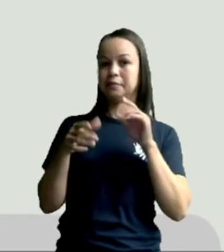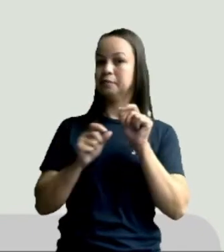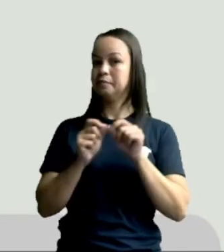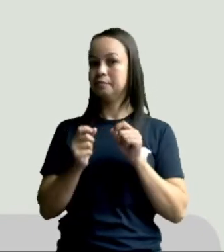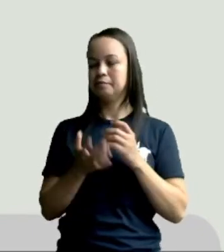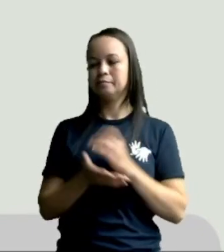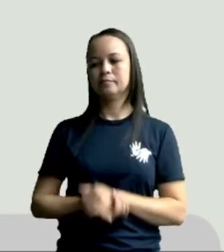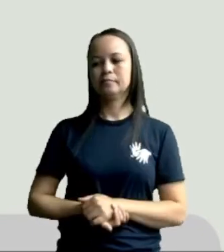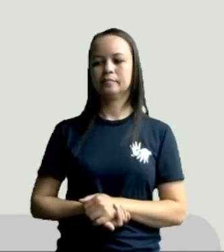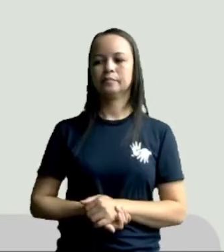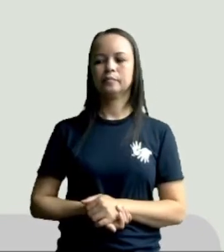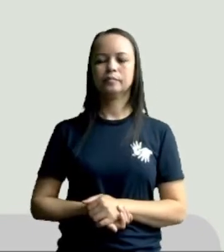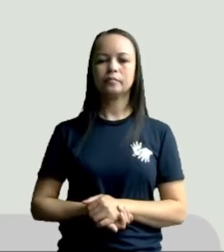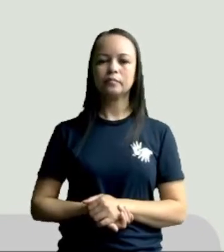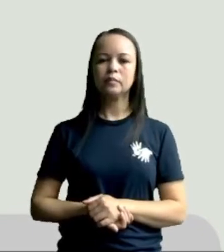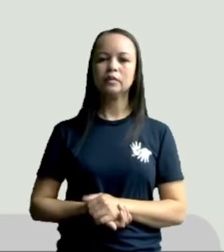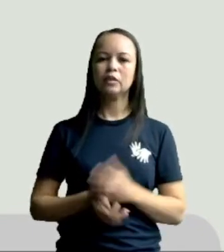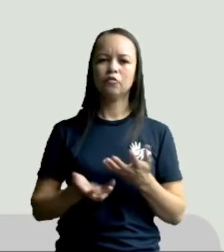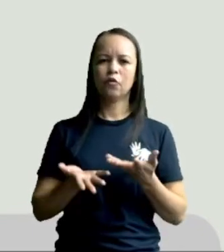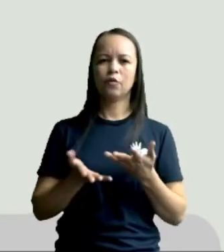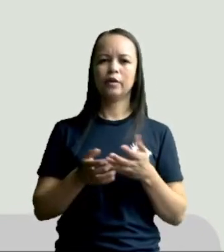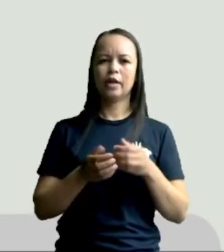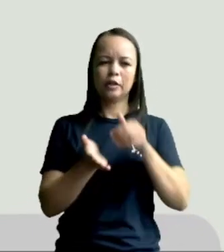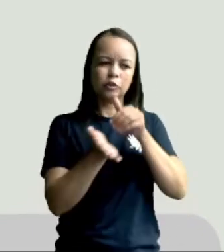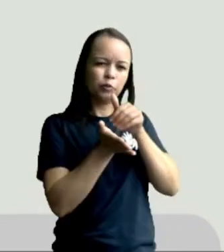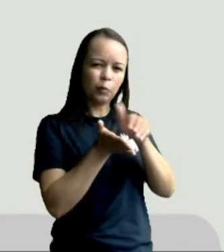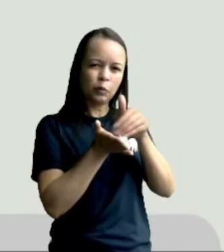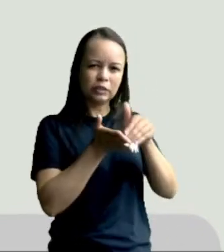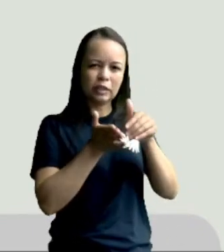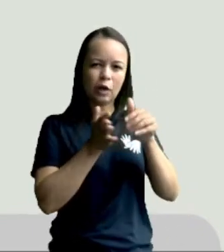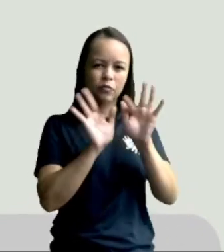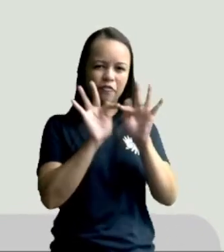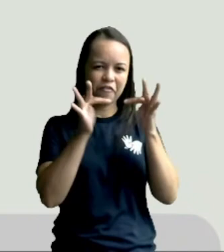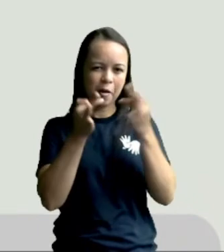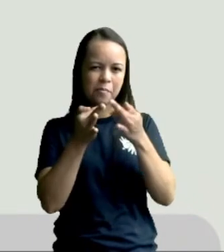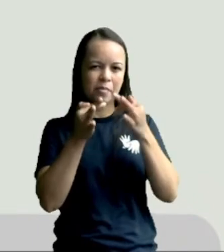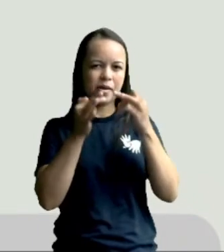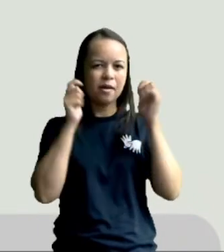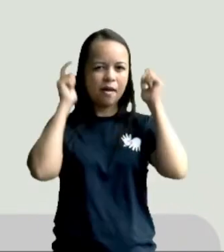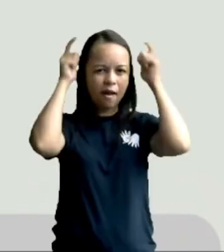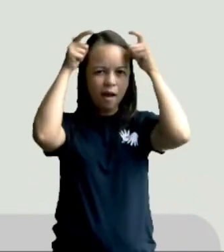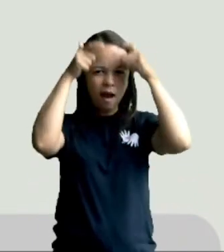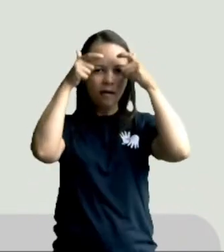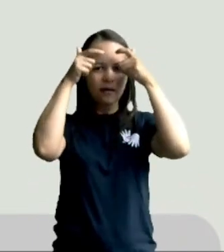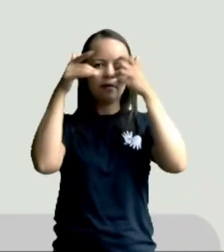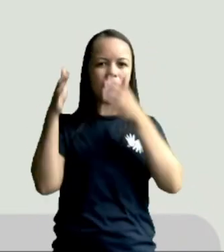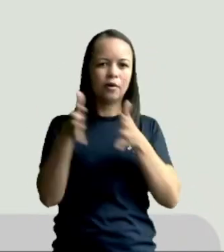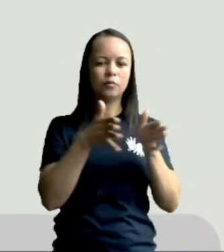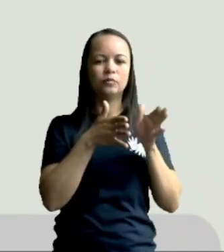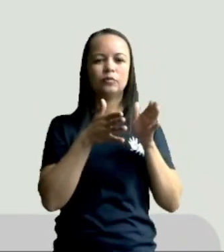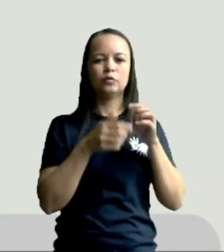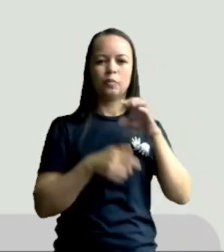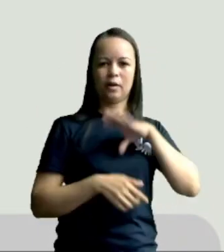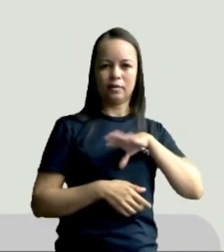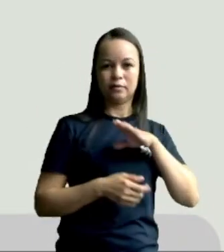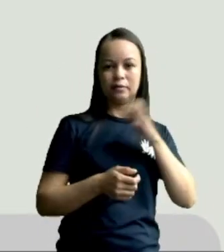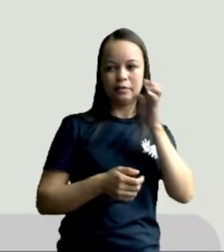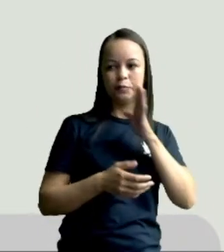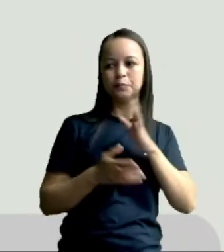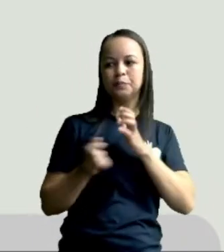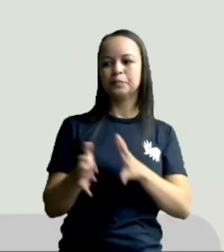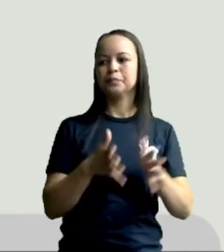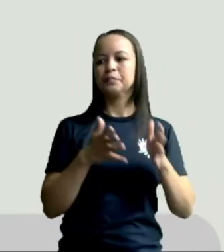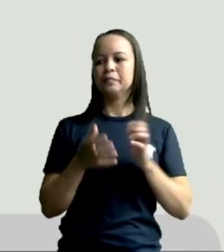Será que foi a expulsão da família real do Brasil? Foi o grito da independência? Ou